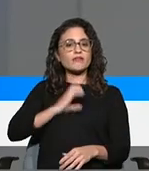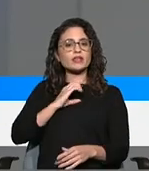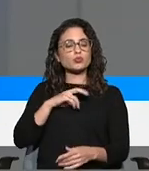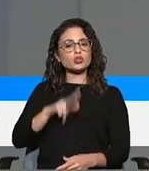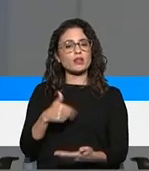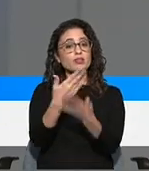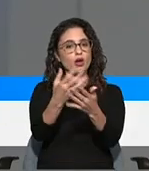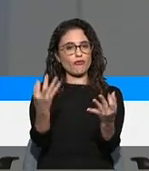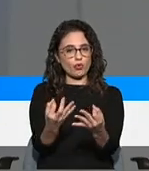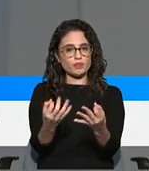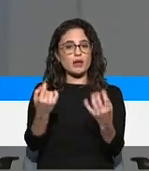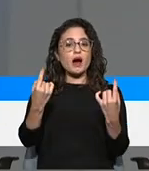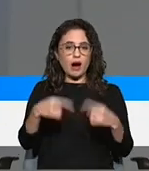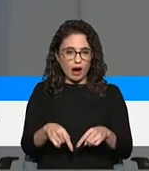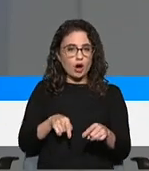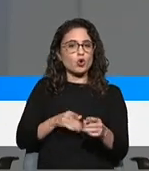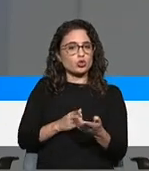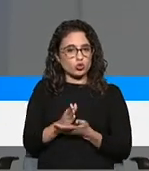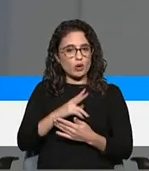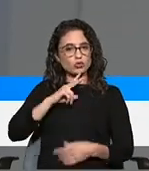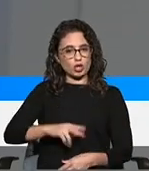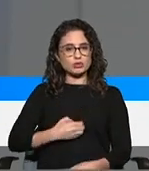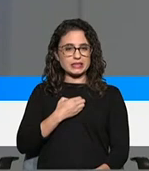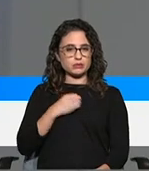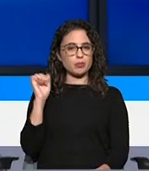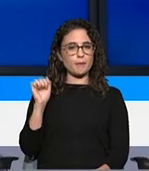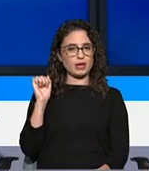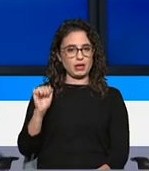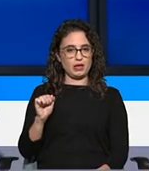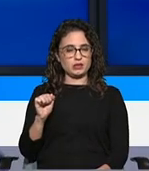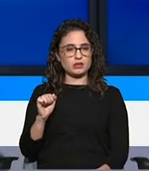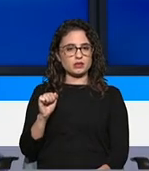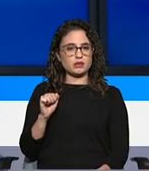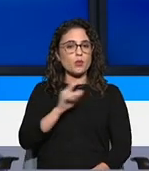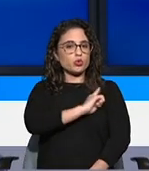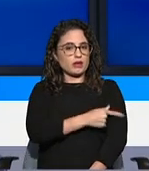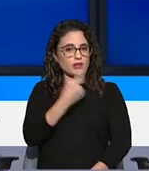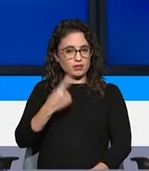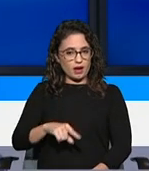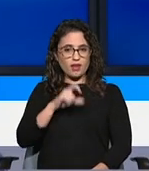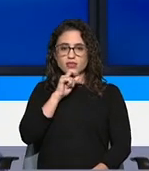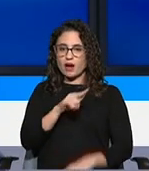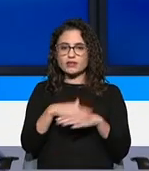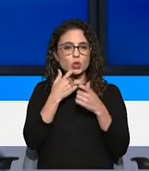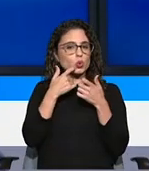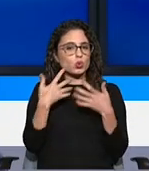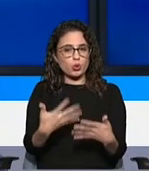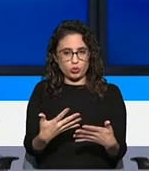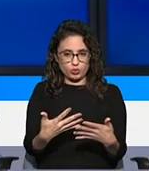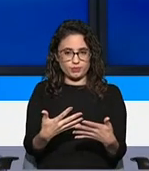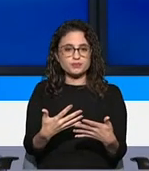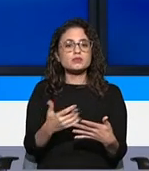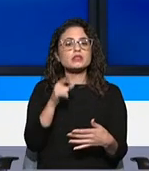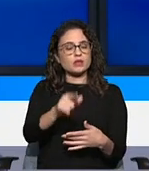havia e há em Portugal um sentimento que o partido socialista tem o poder e que pode fazer tudo e estas é uma